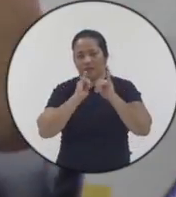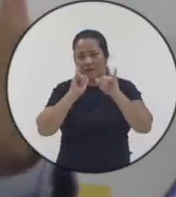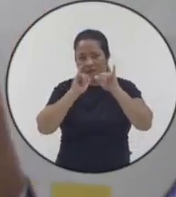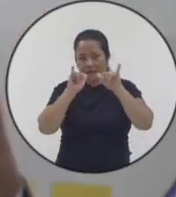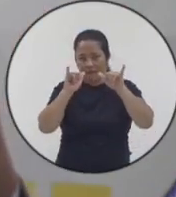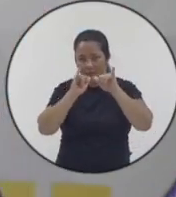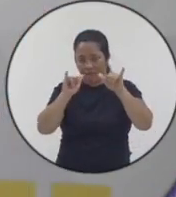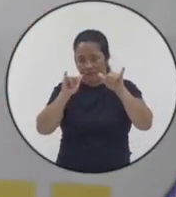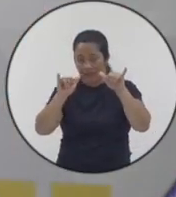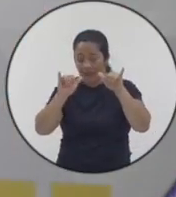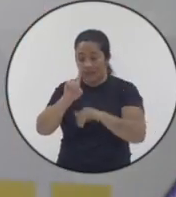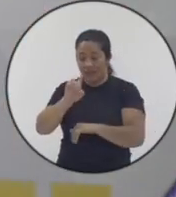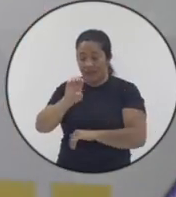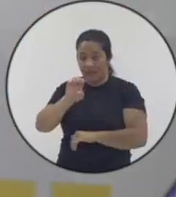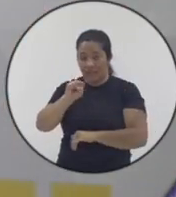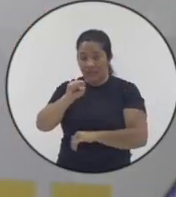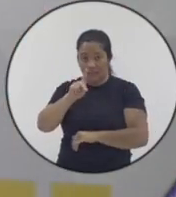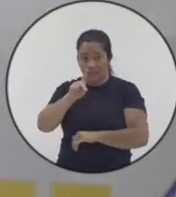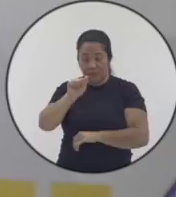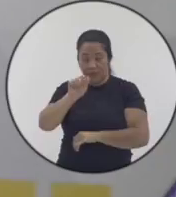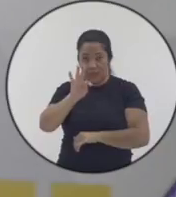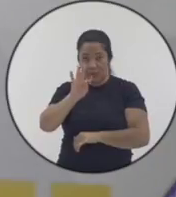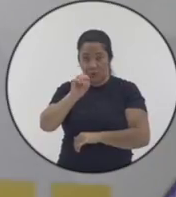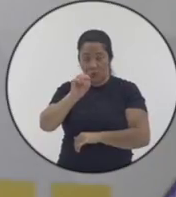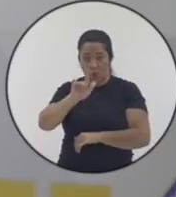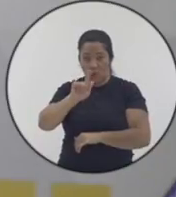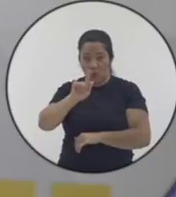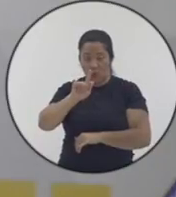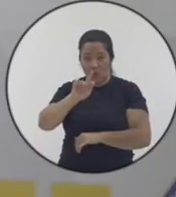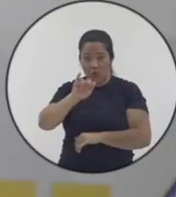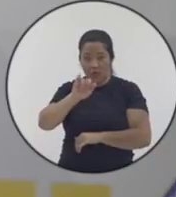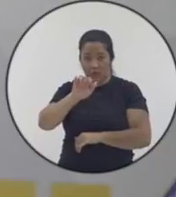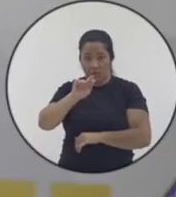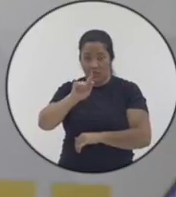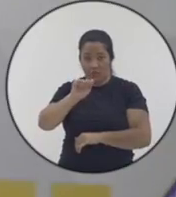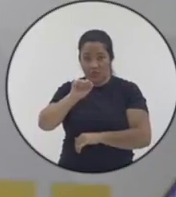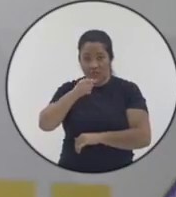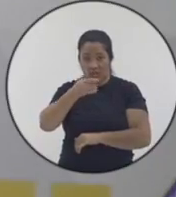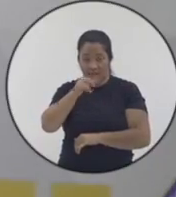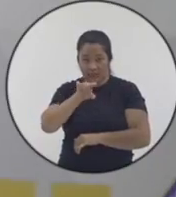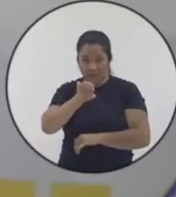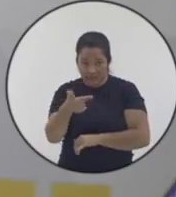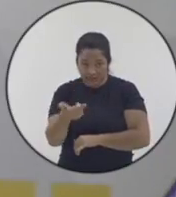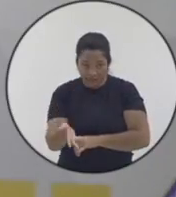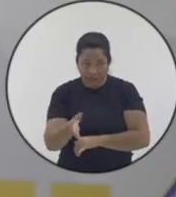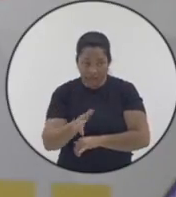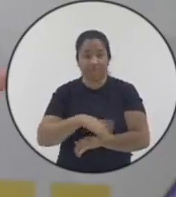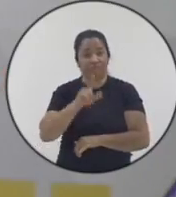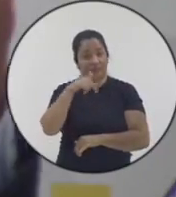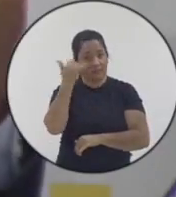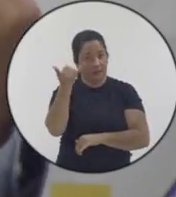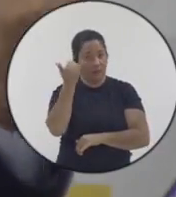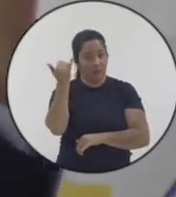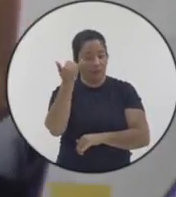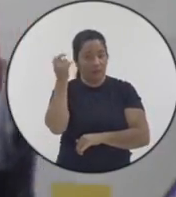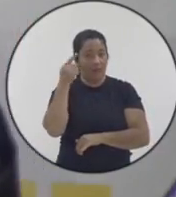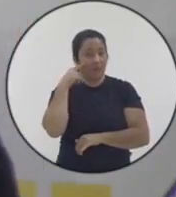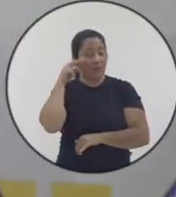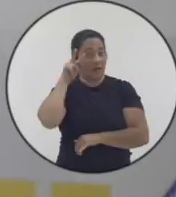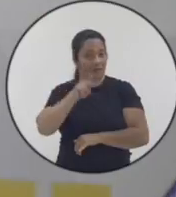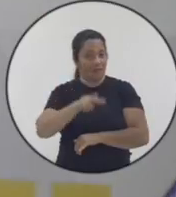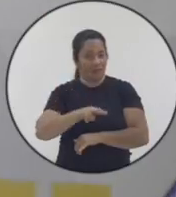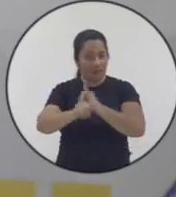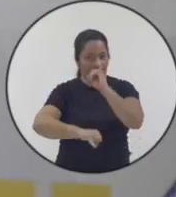da despatologização das identidades trans e travestis. Muito bacana. Vale a pena também estar entrando nesse site para ver. Até